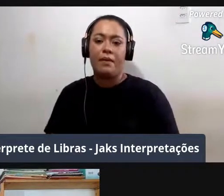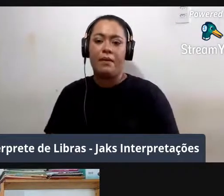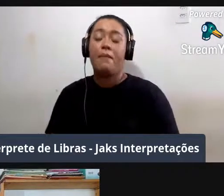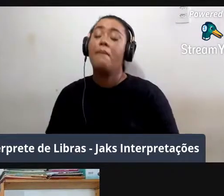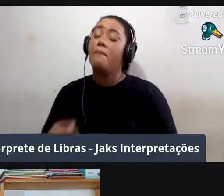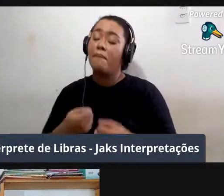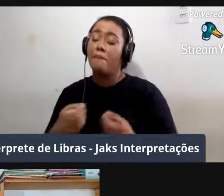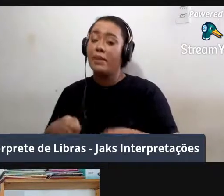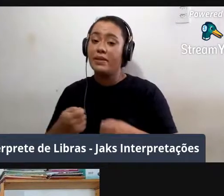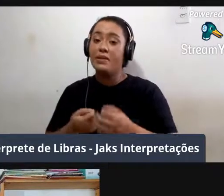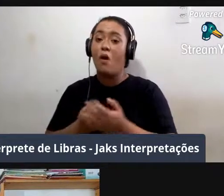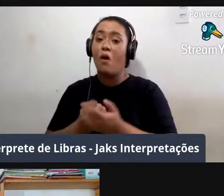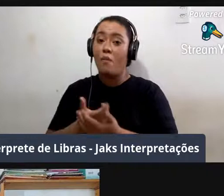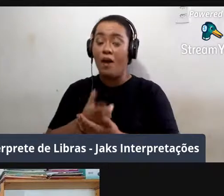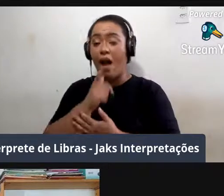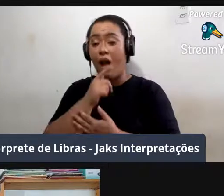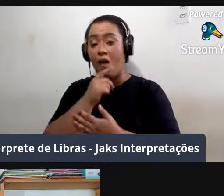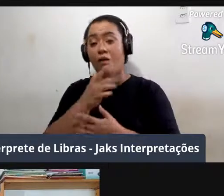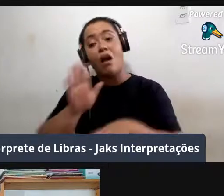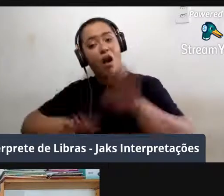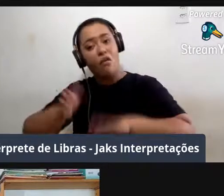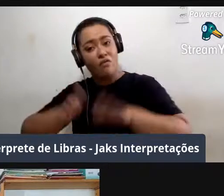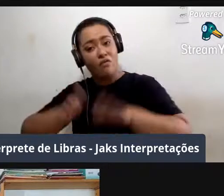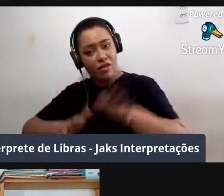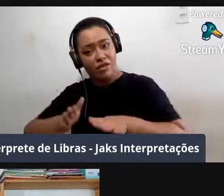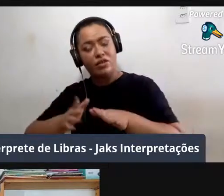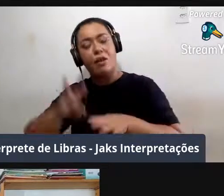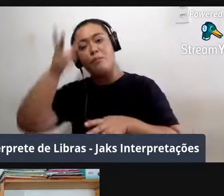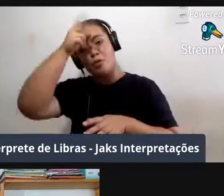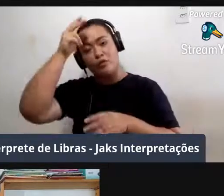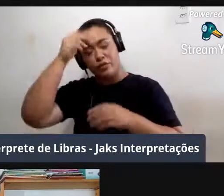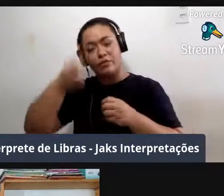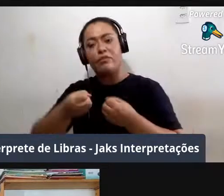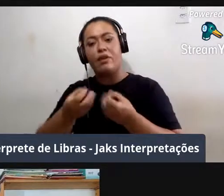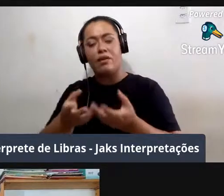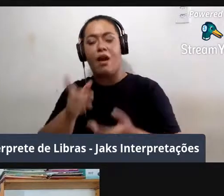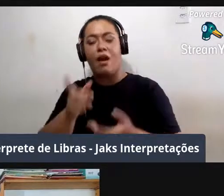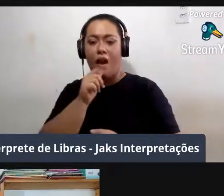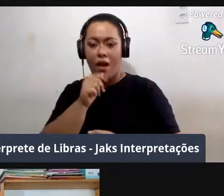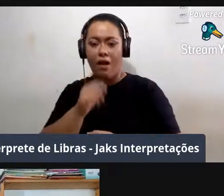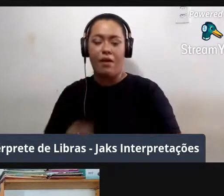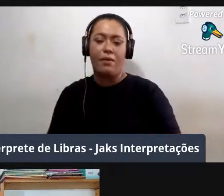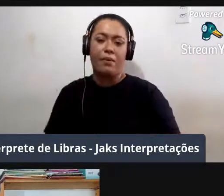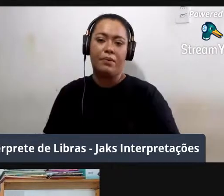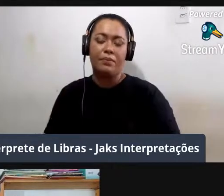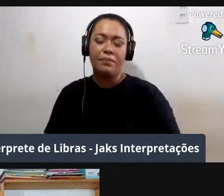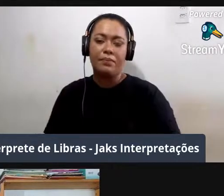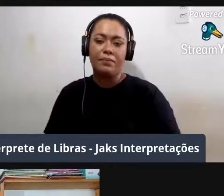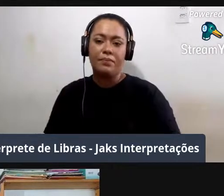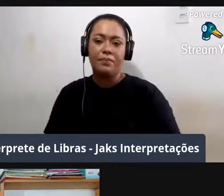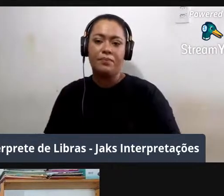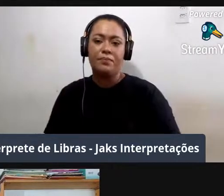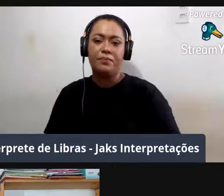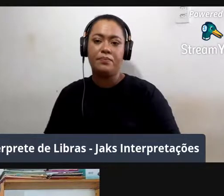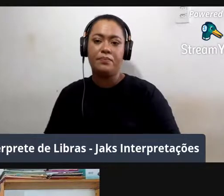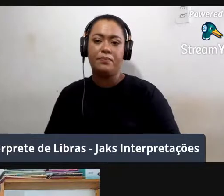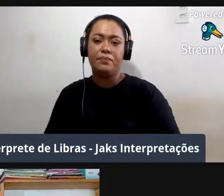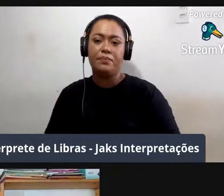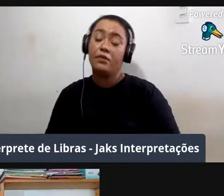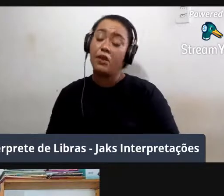pela prefeitura, outros vêm pelo... tem o carro da SESAI, né? E outros tem que comprar, porque às vezes